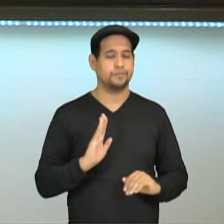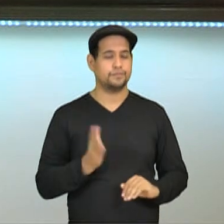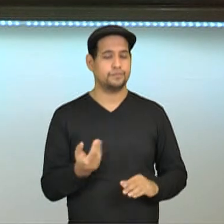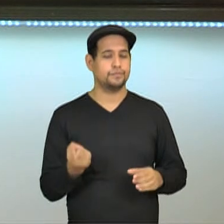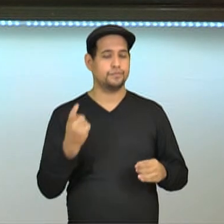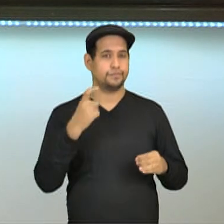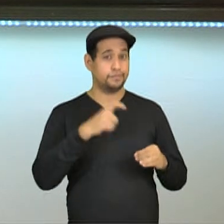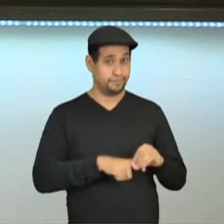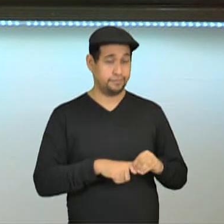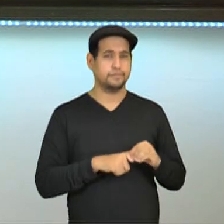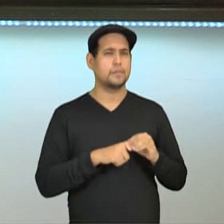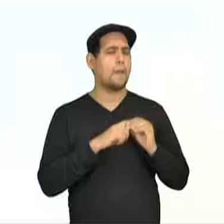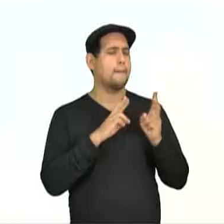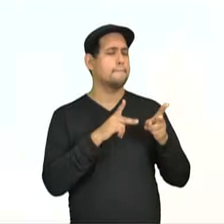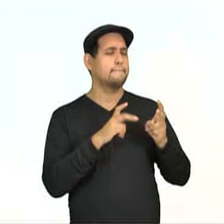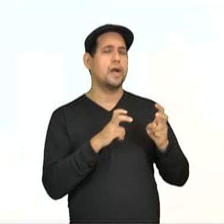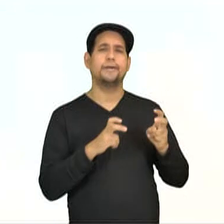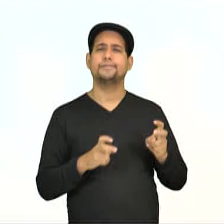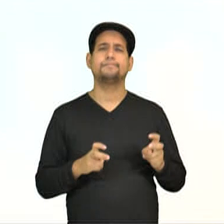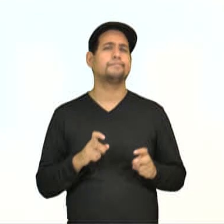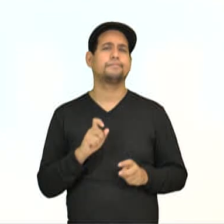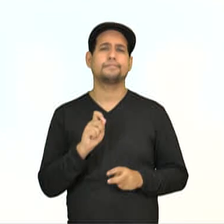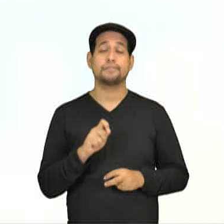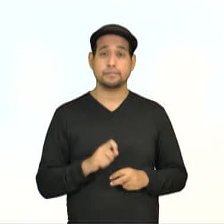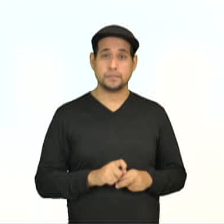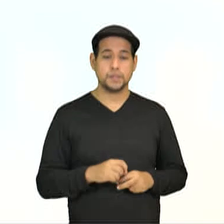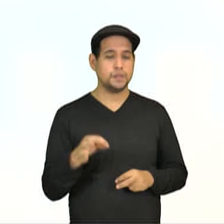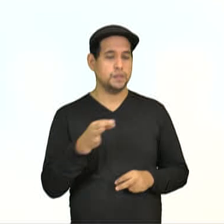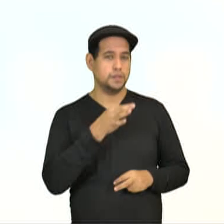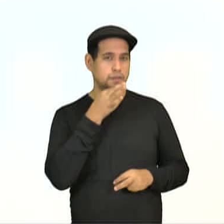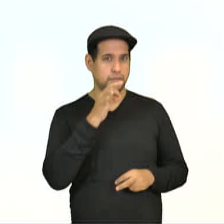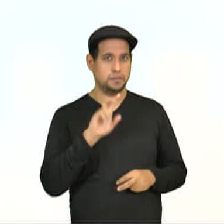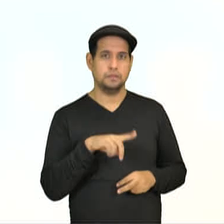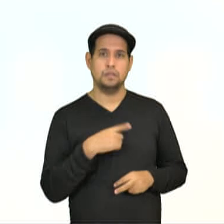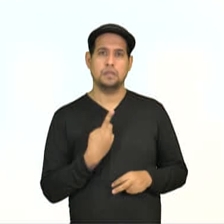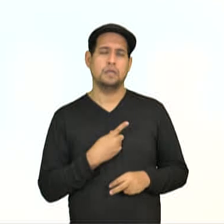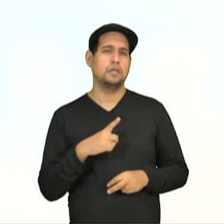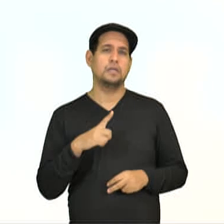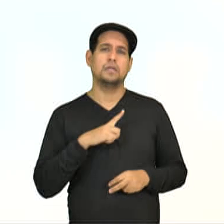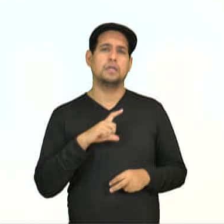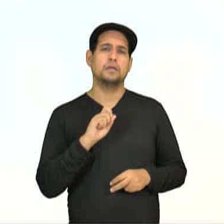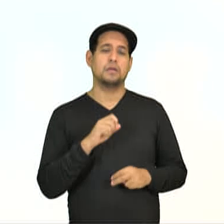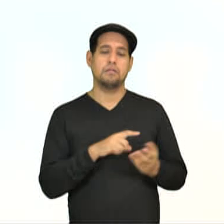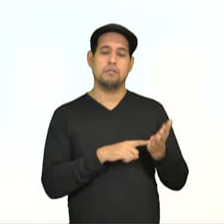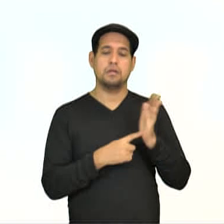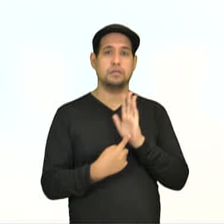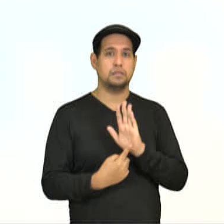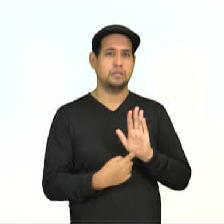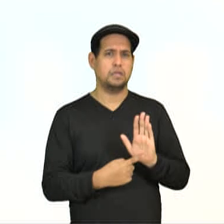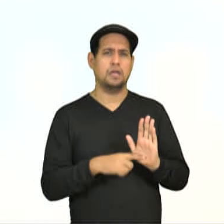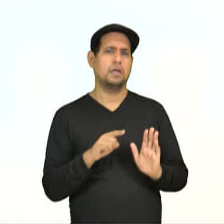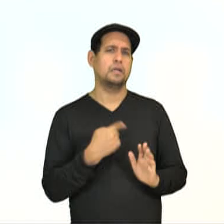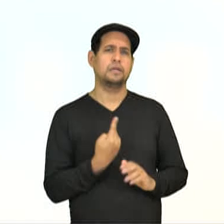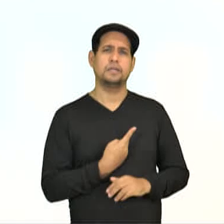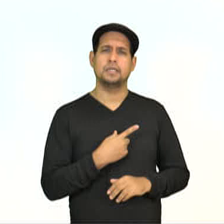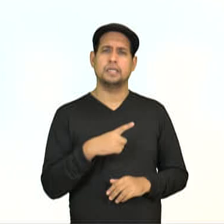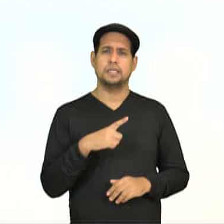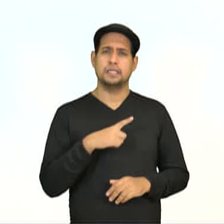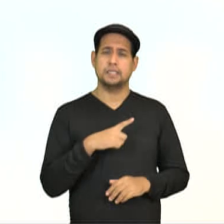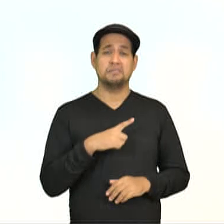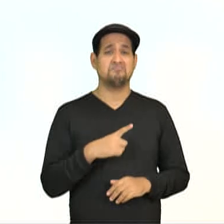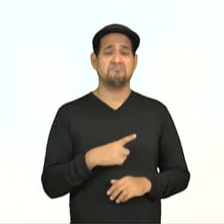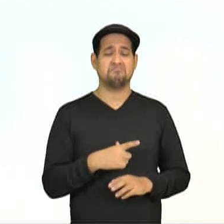Retomando, pessoal, observem aqui, né, que uma sugestão nossa consiste em afirmar que nós temos aqui